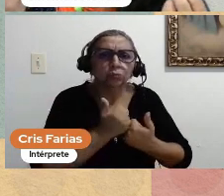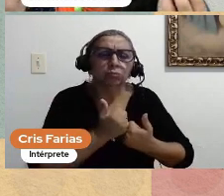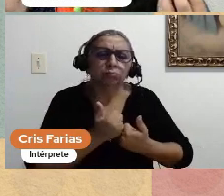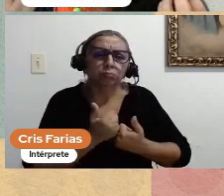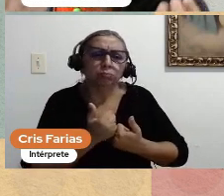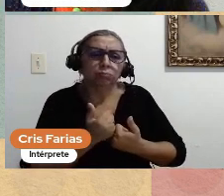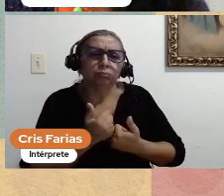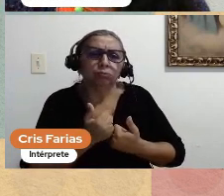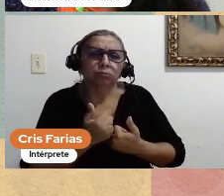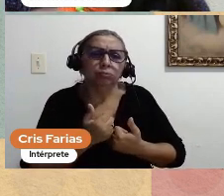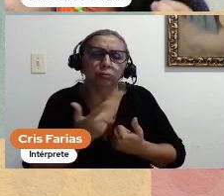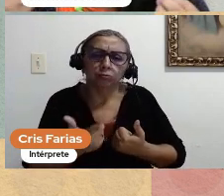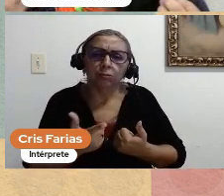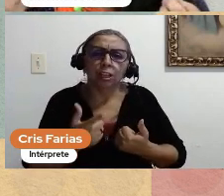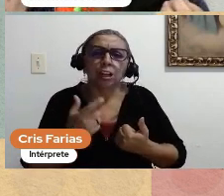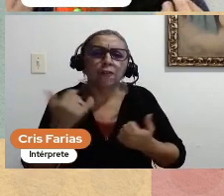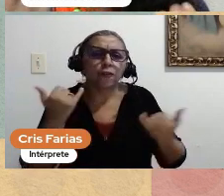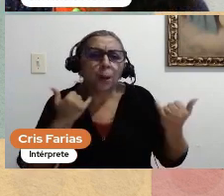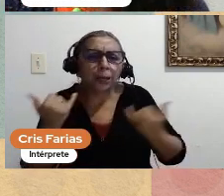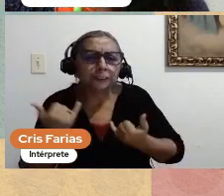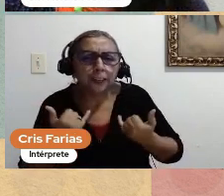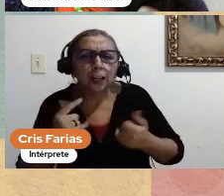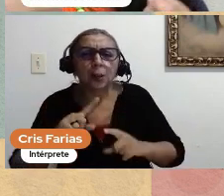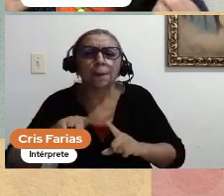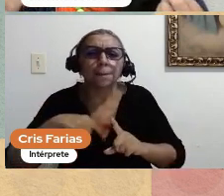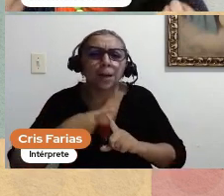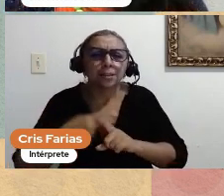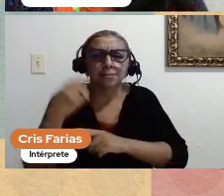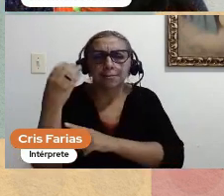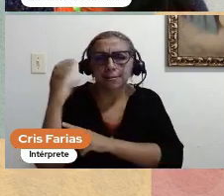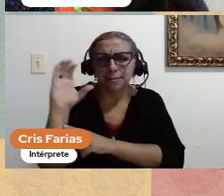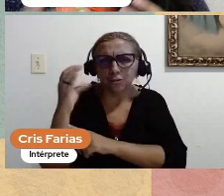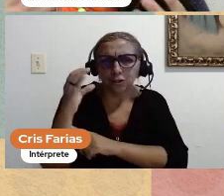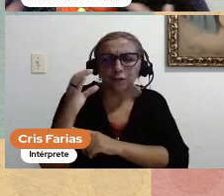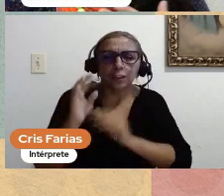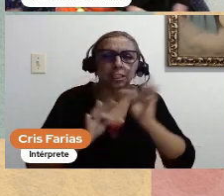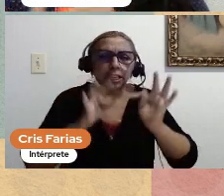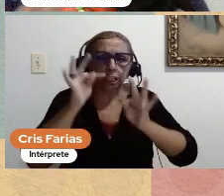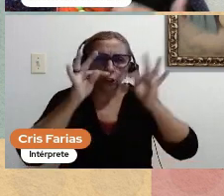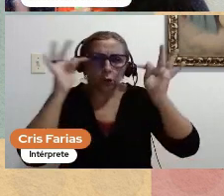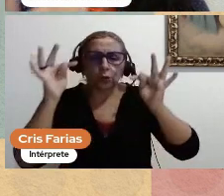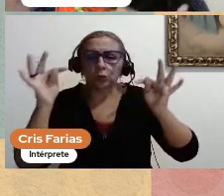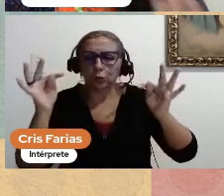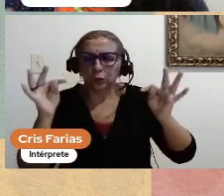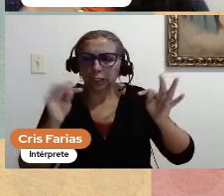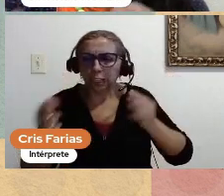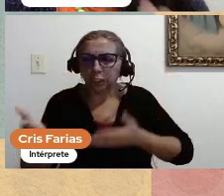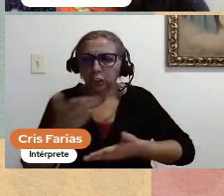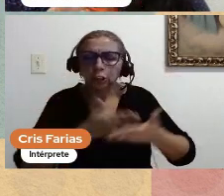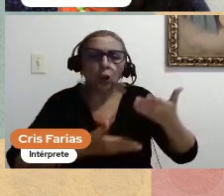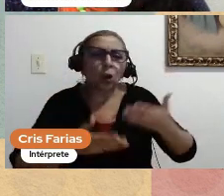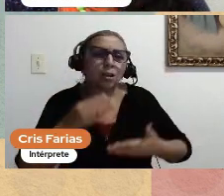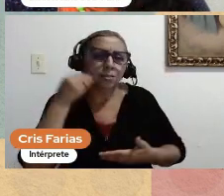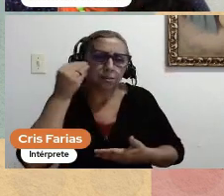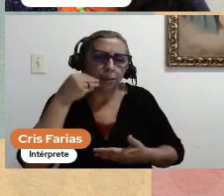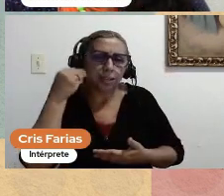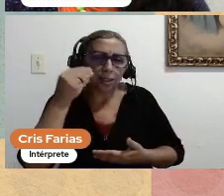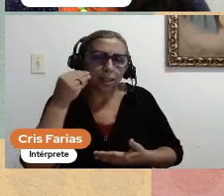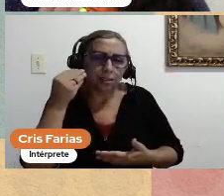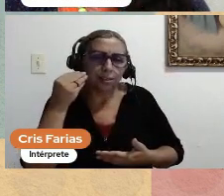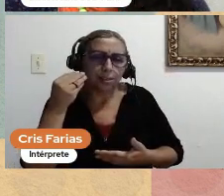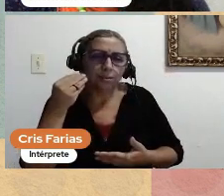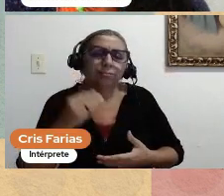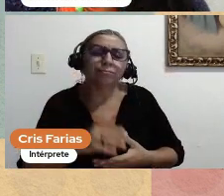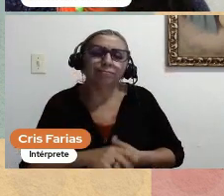de apoio informacional, científico e tecnológico, e essa troca de experiência que os colegas